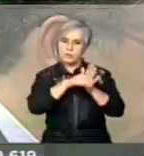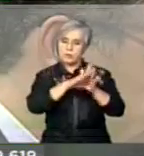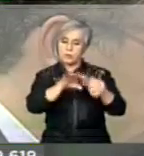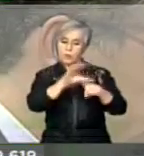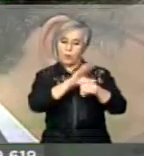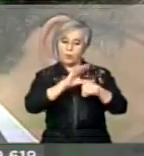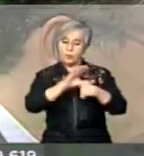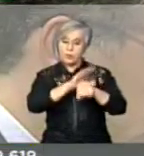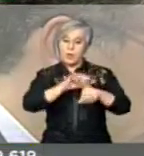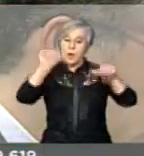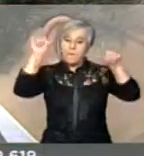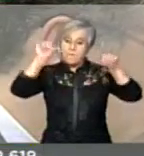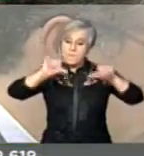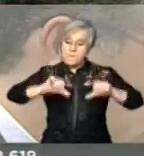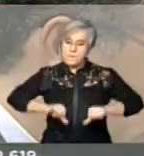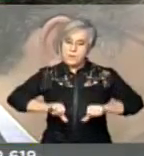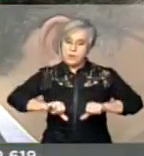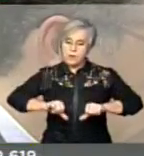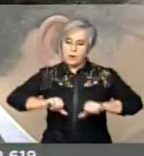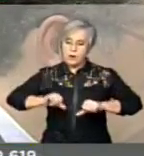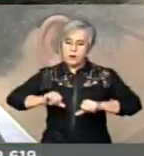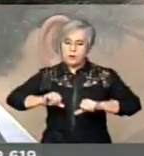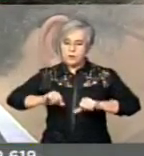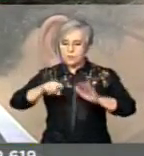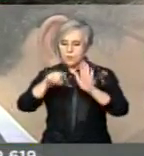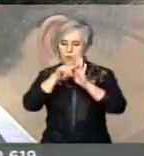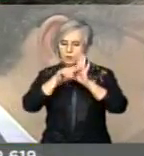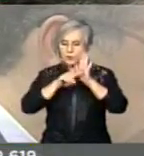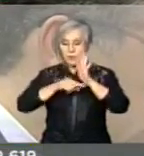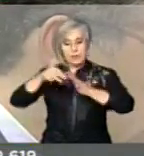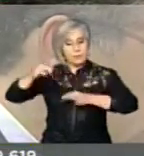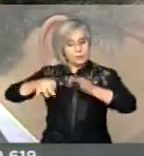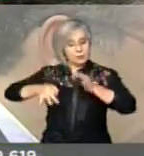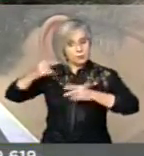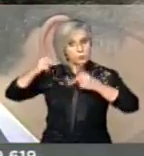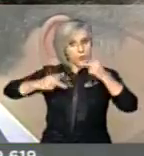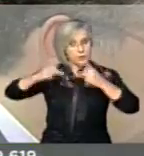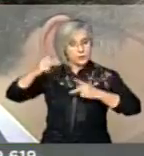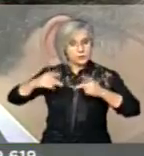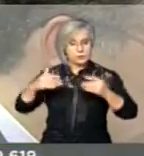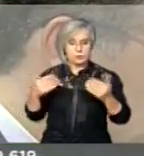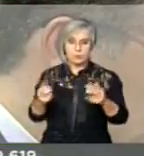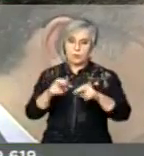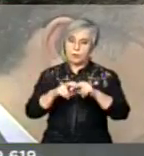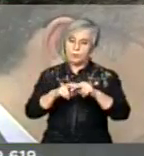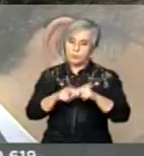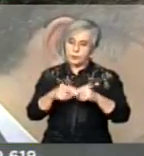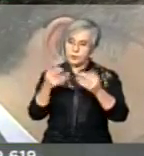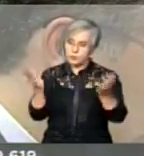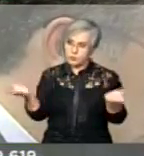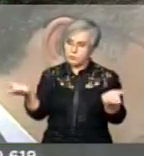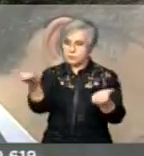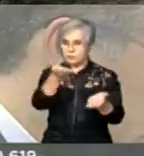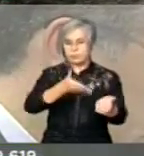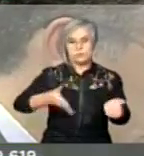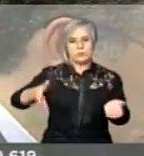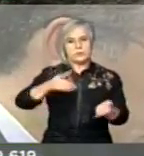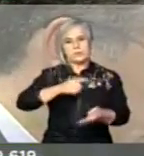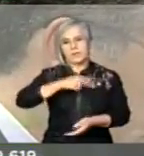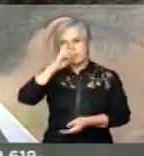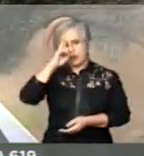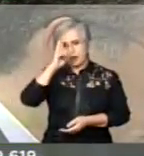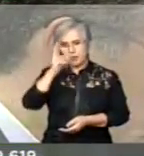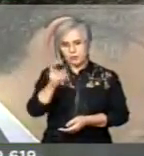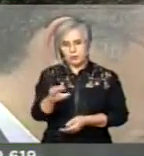mais grave do nosso ordenamento político. Por isso o pessoal traz aqui as suas razões,